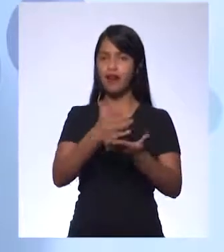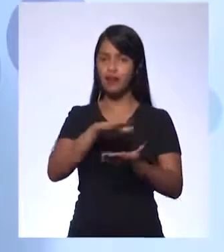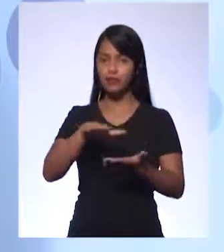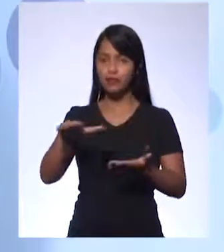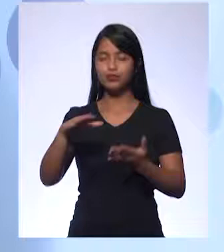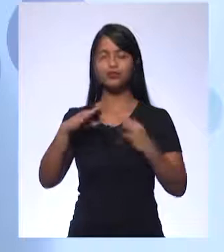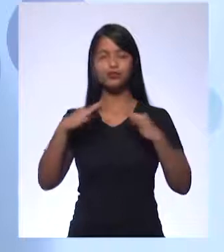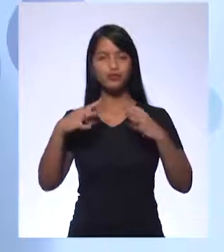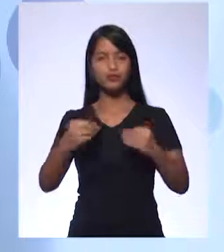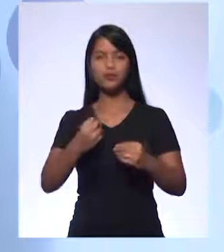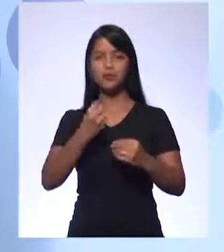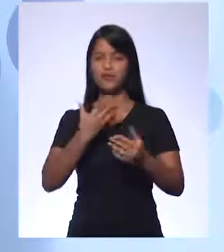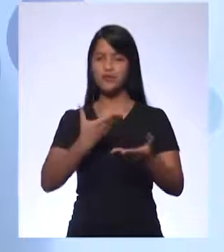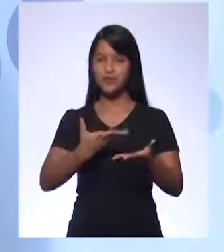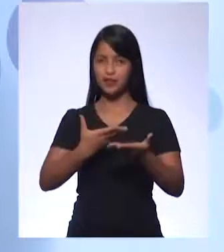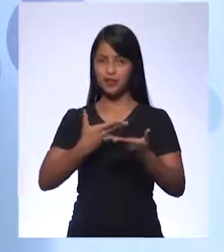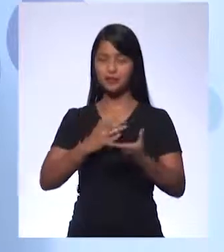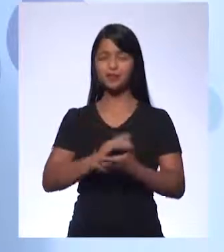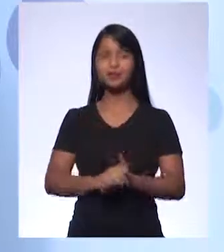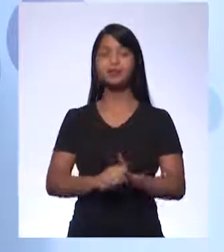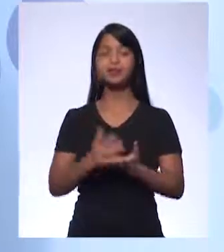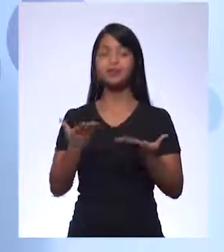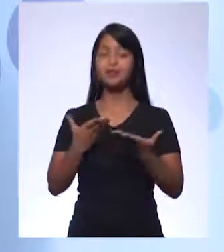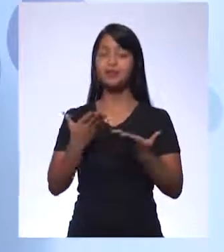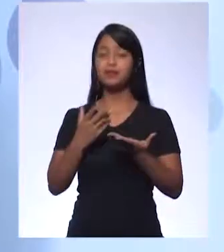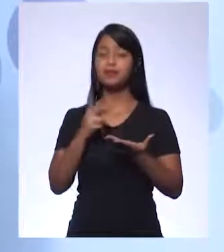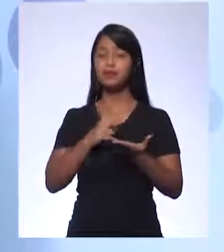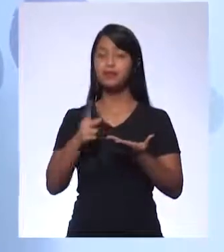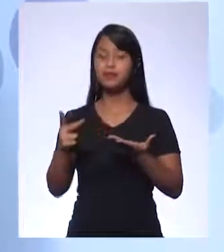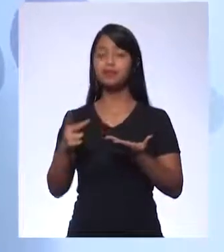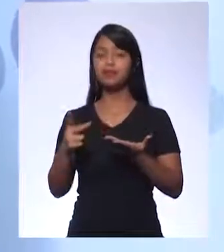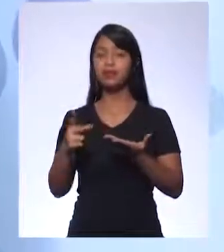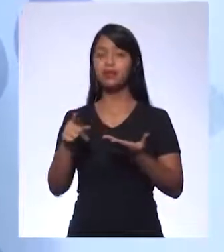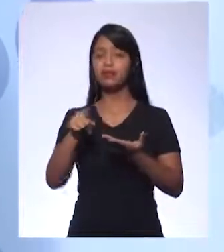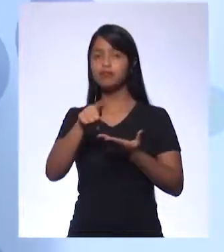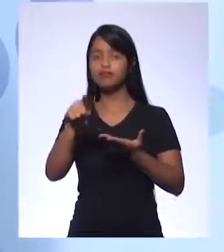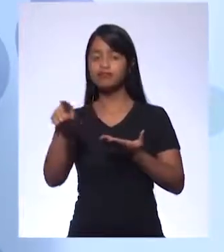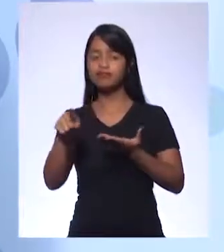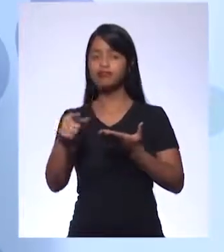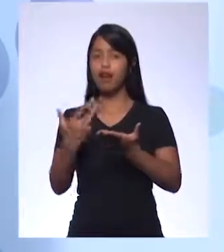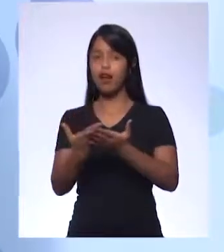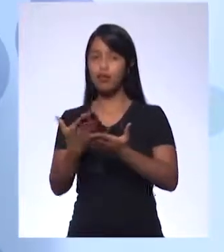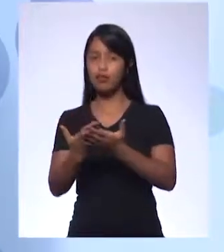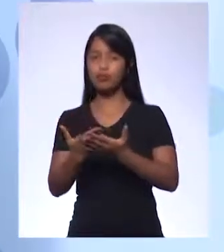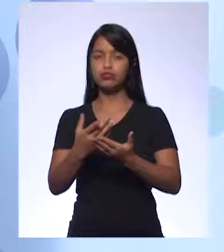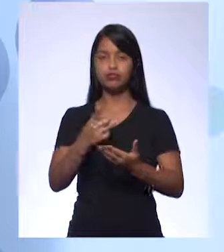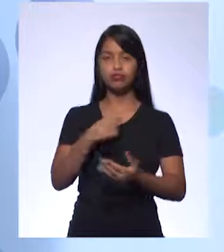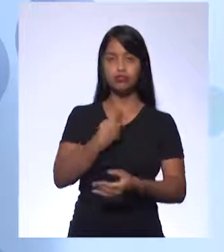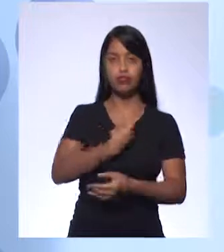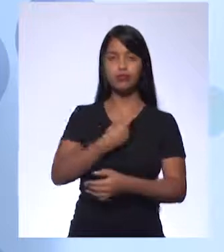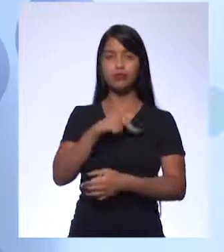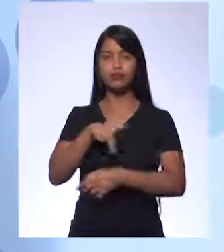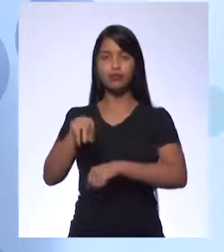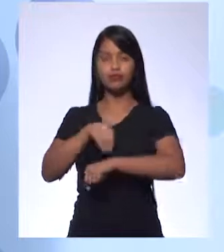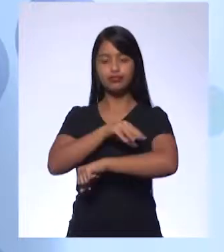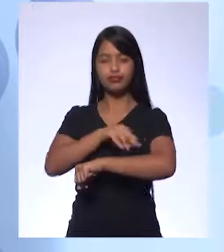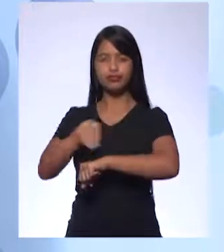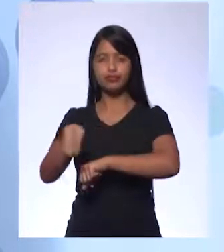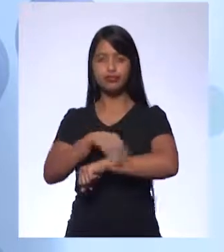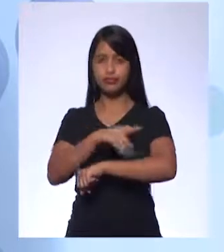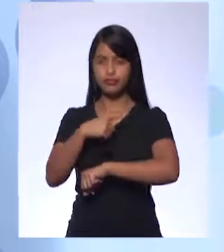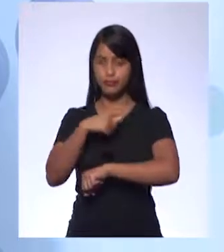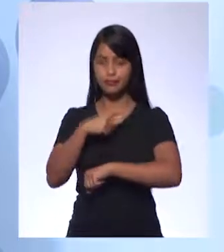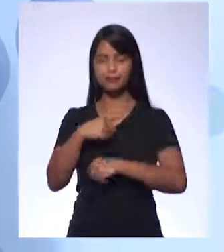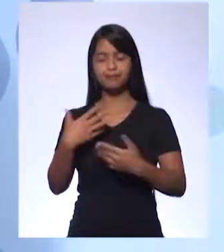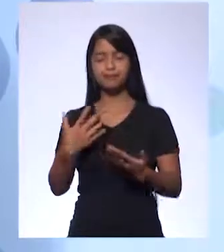muito bem-vindos, né? Os professores agora estão intermediando aí com os educandos, eu quero dar as boas-vindas à nossa aula e